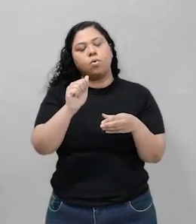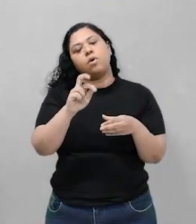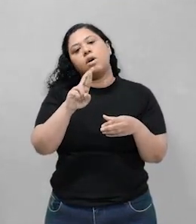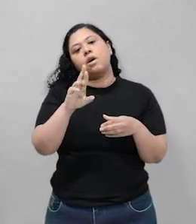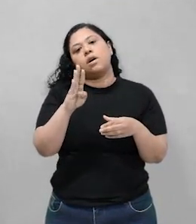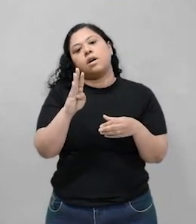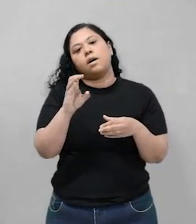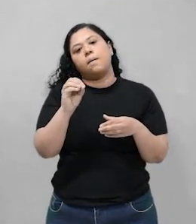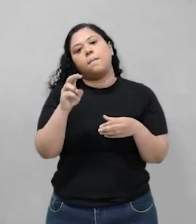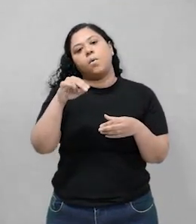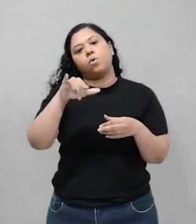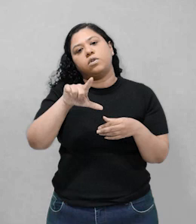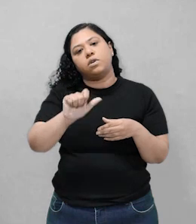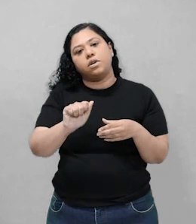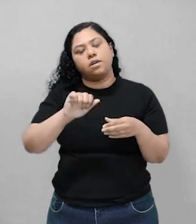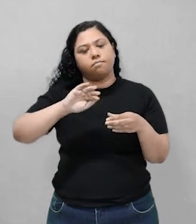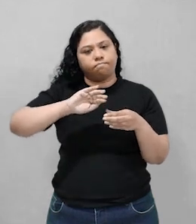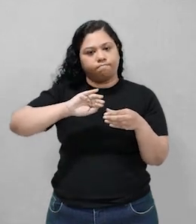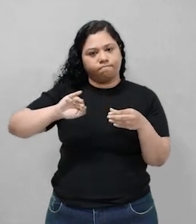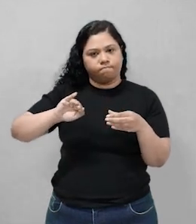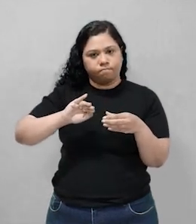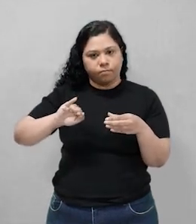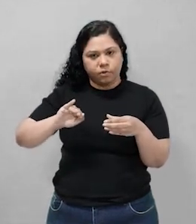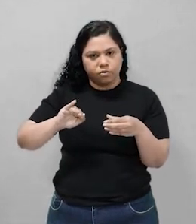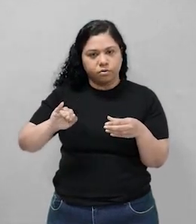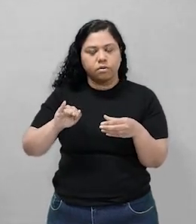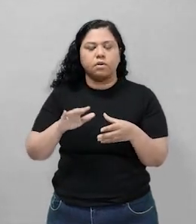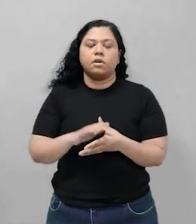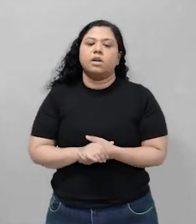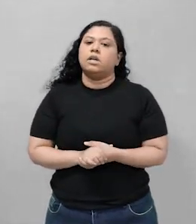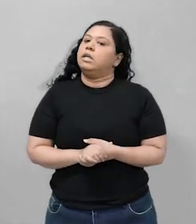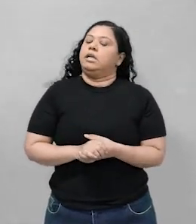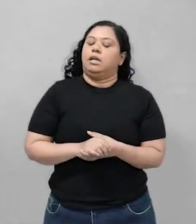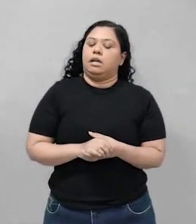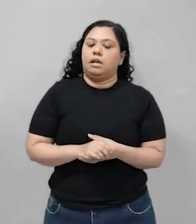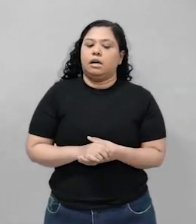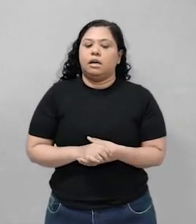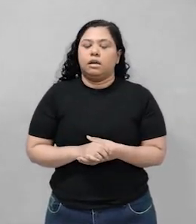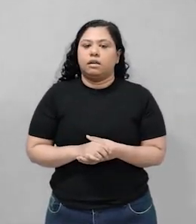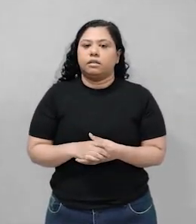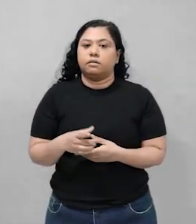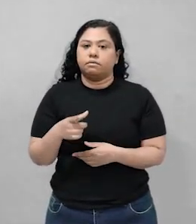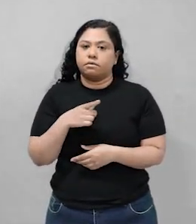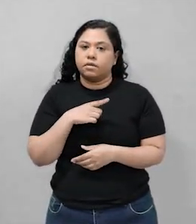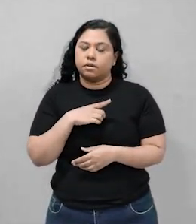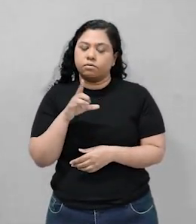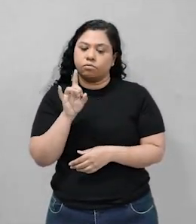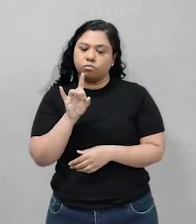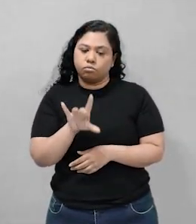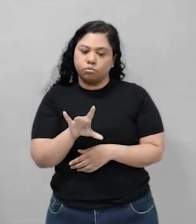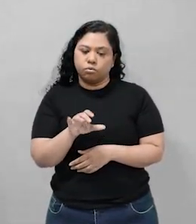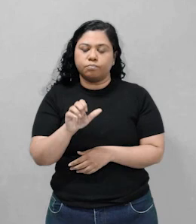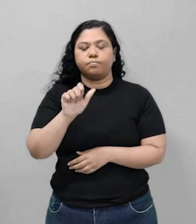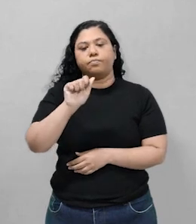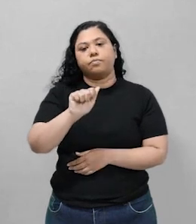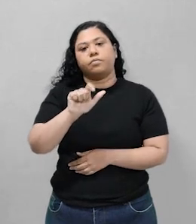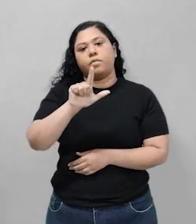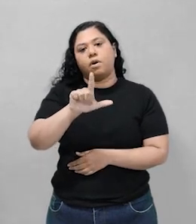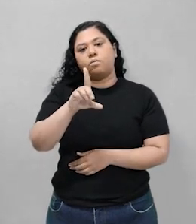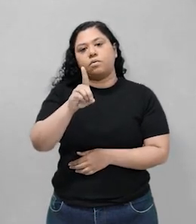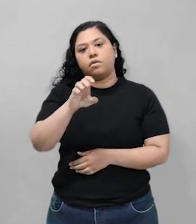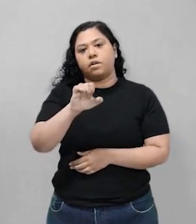da cadeia, ou seja, ligado, fazendo parte de um carbono primário, eu vou ter a função